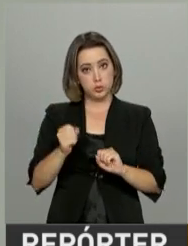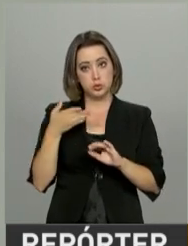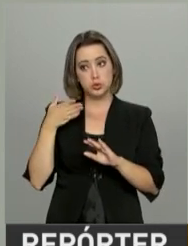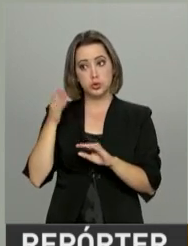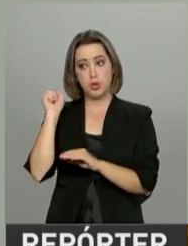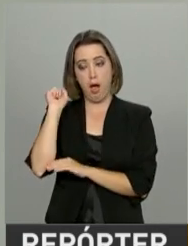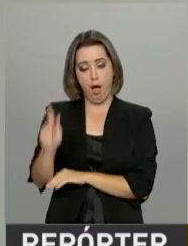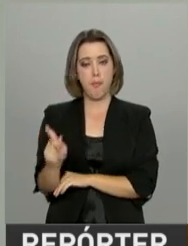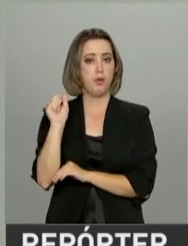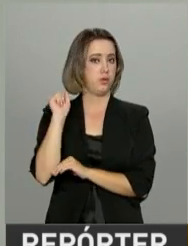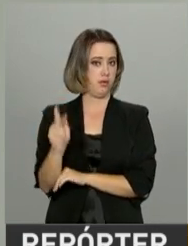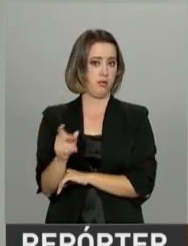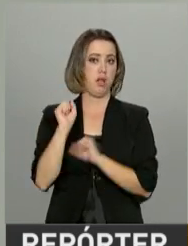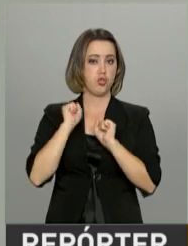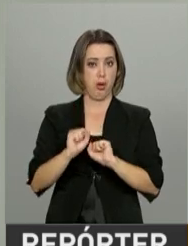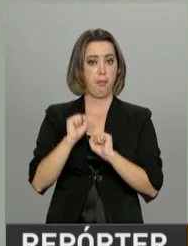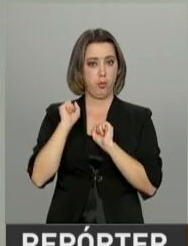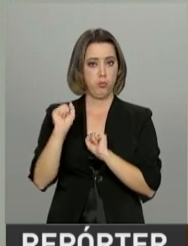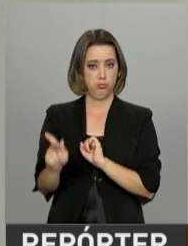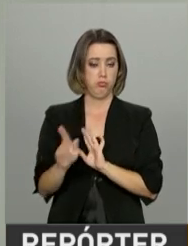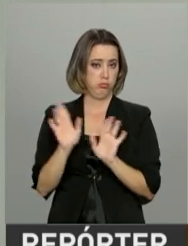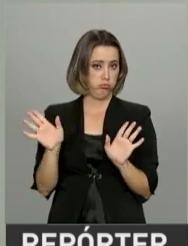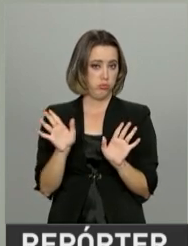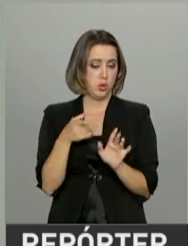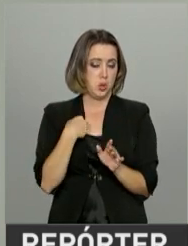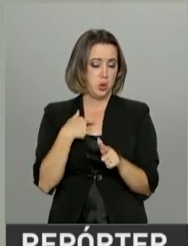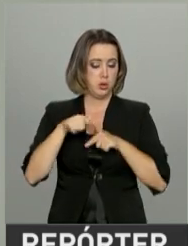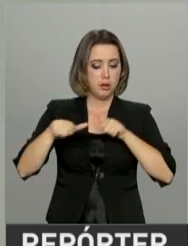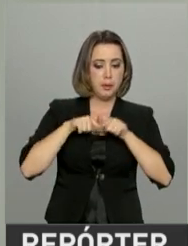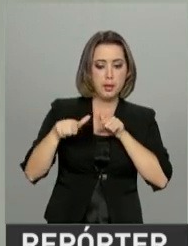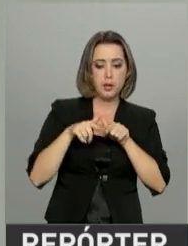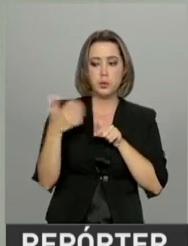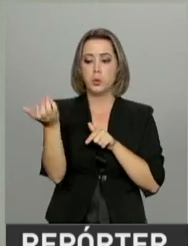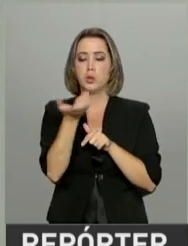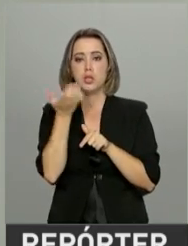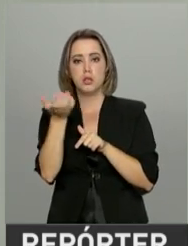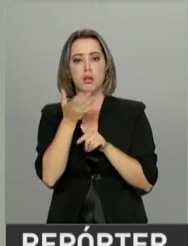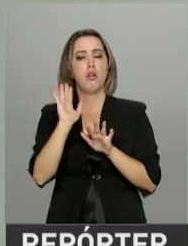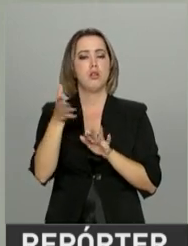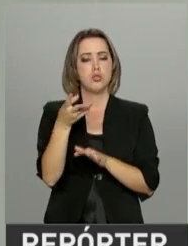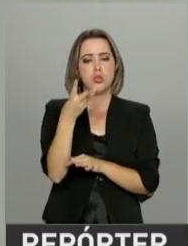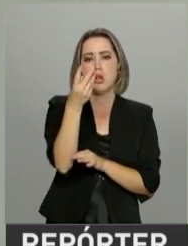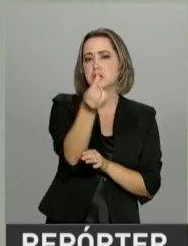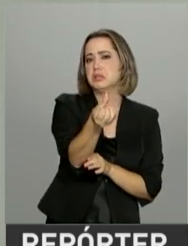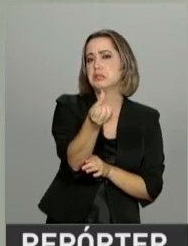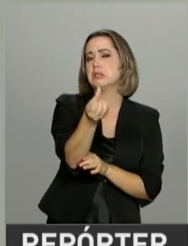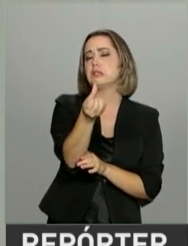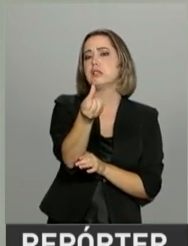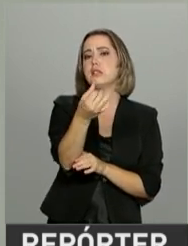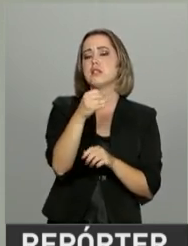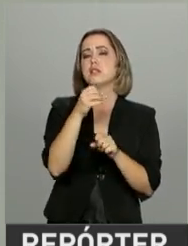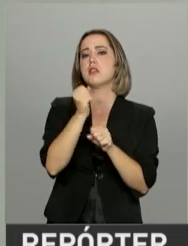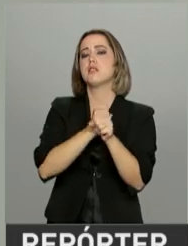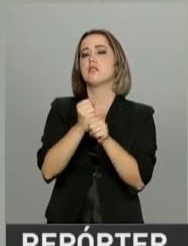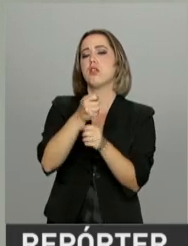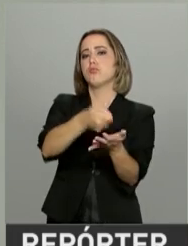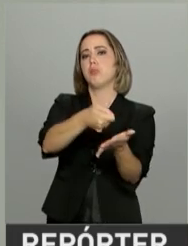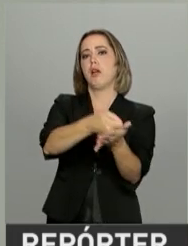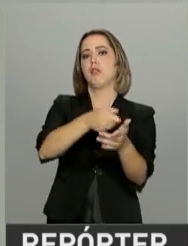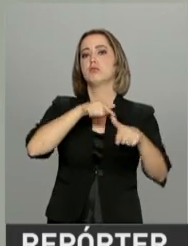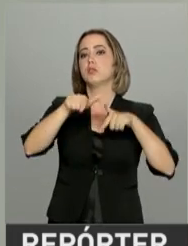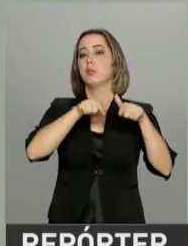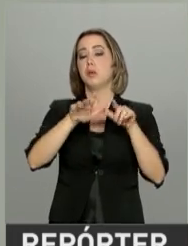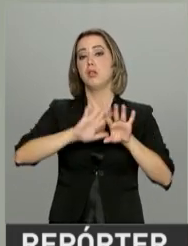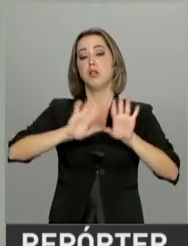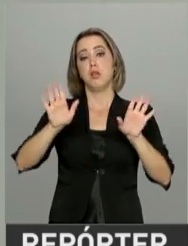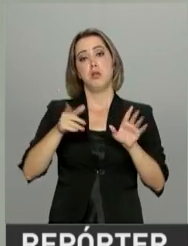já não se aposentou, mas já tem, digamos, né, um trabalhador urbano, homem, já tem 36 anos de contribuição, ele não tem